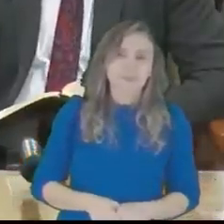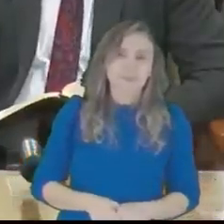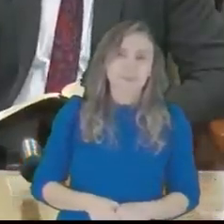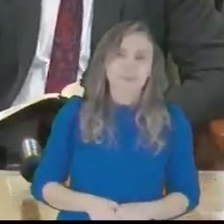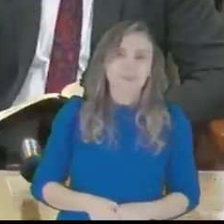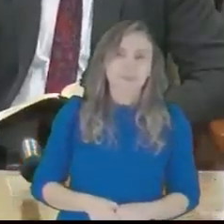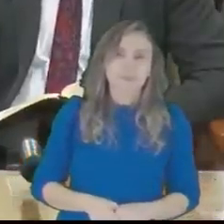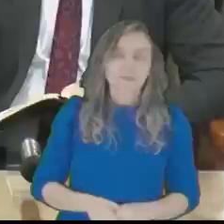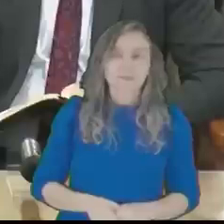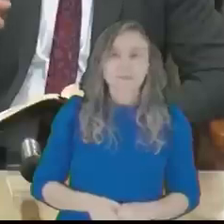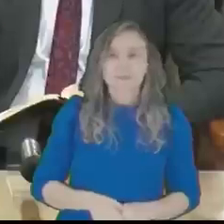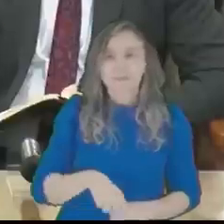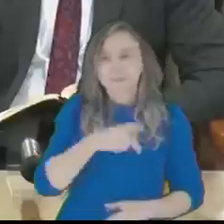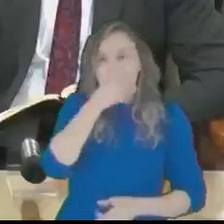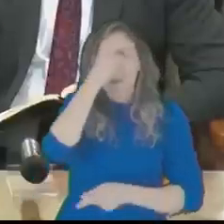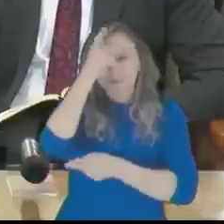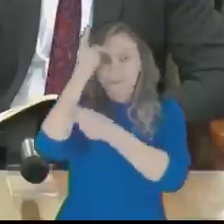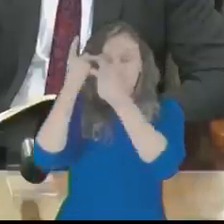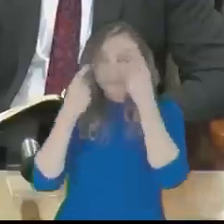1000 cairão a teu lado,